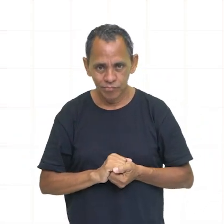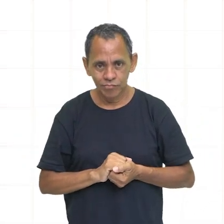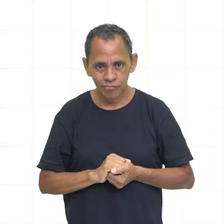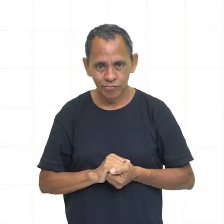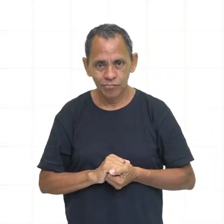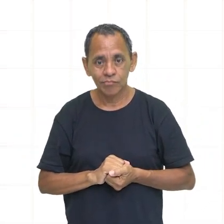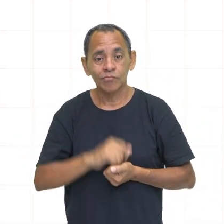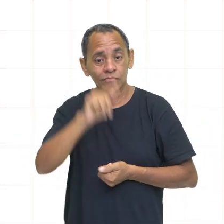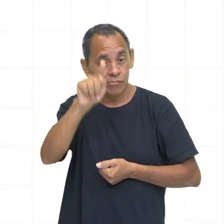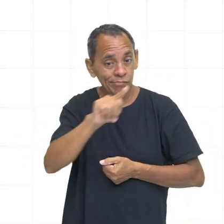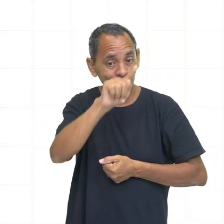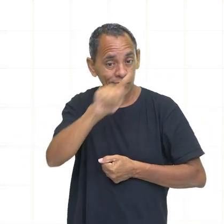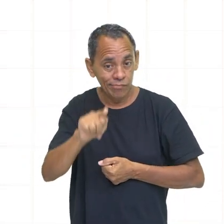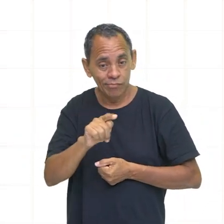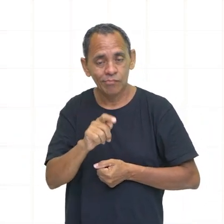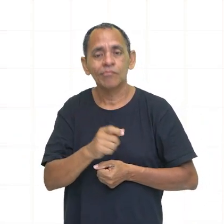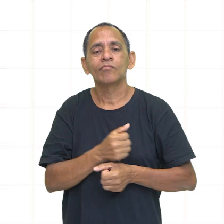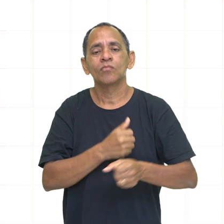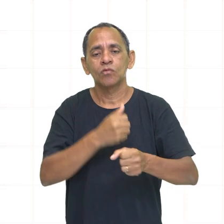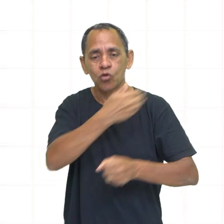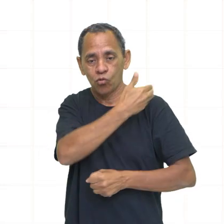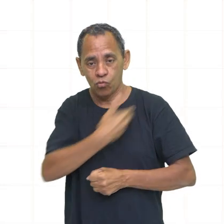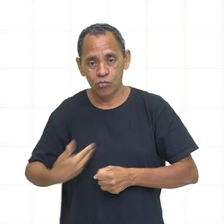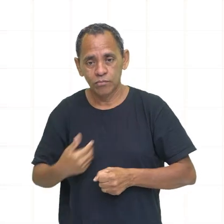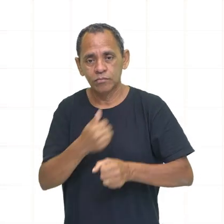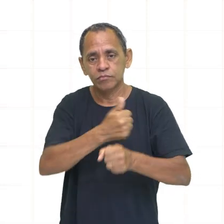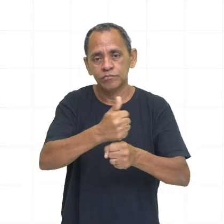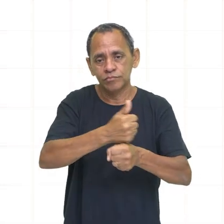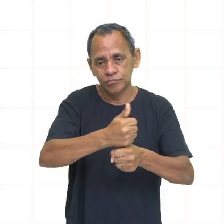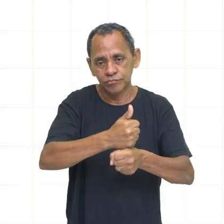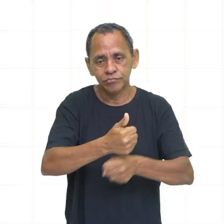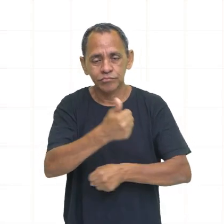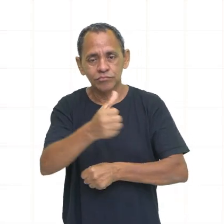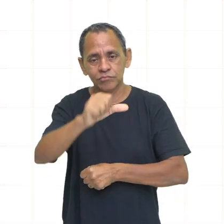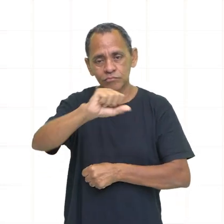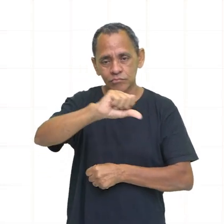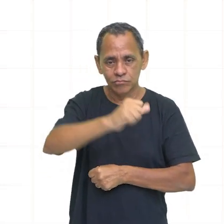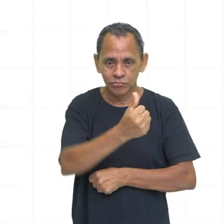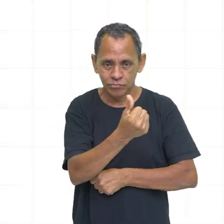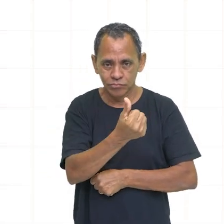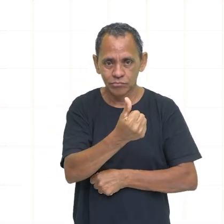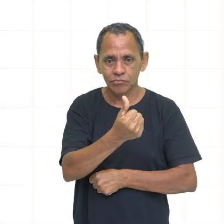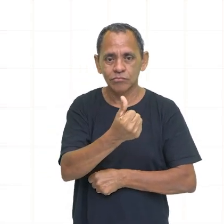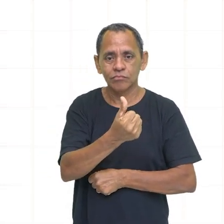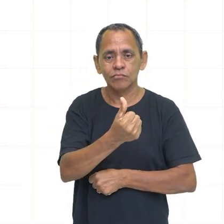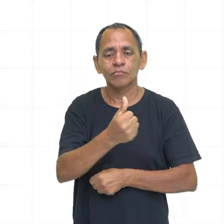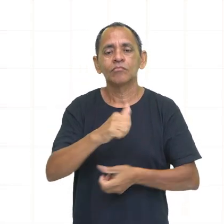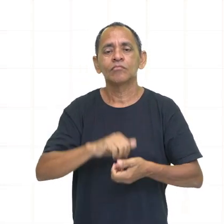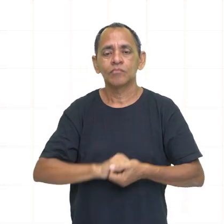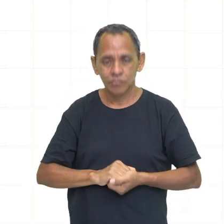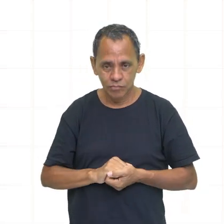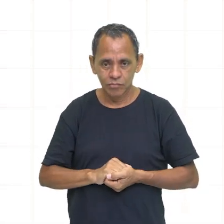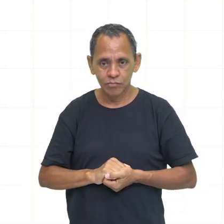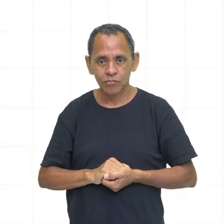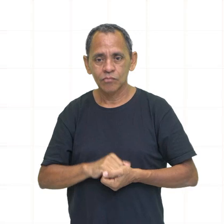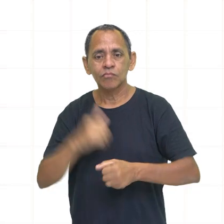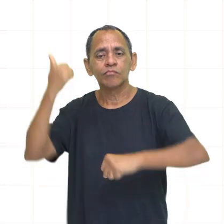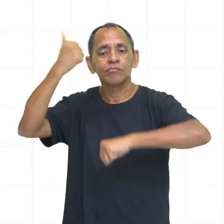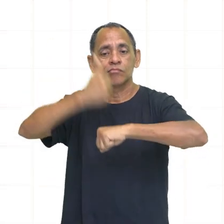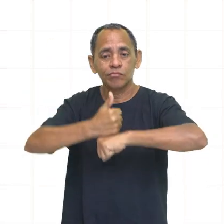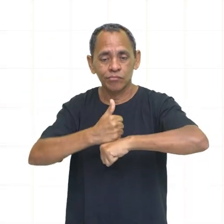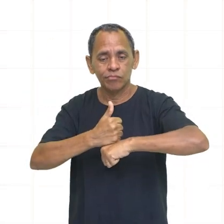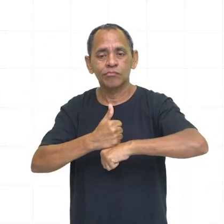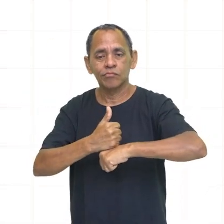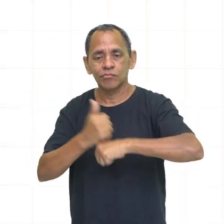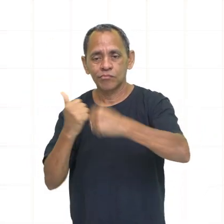vai renunciar em 23 de novembro de 1891, sendo sucedido pelo vice-presidente Marechal